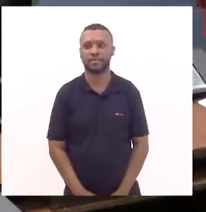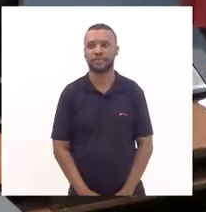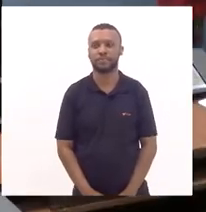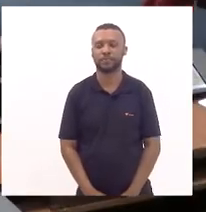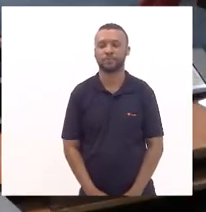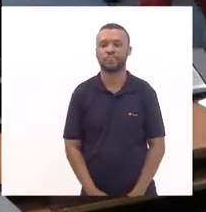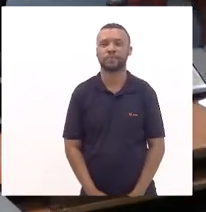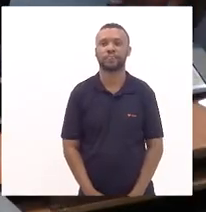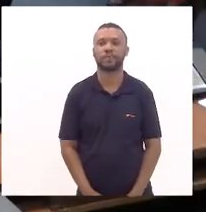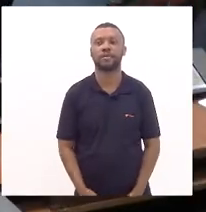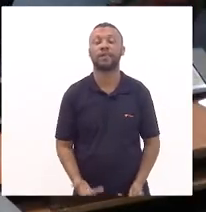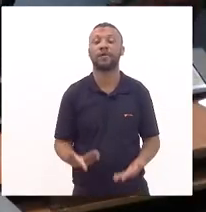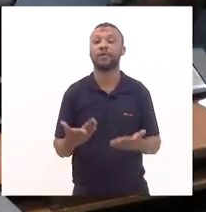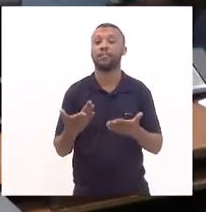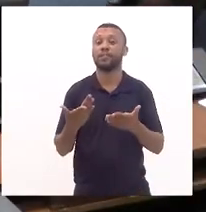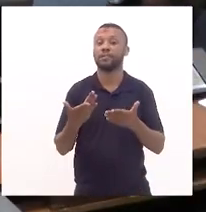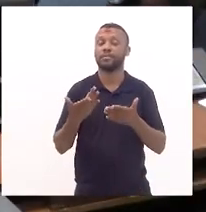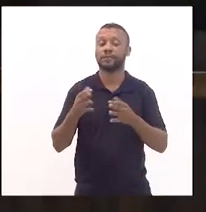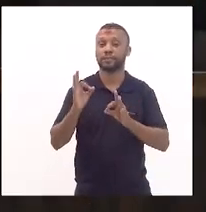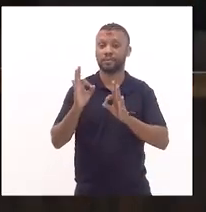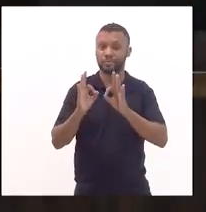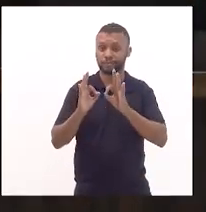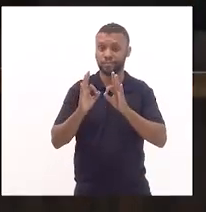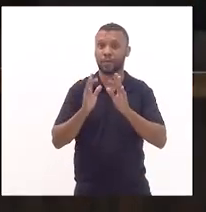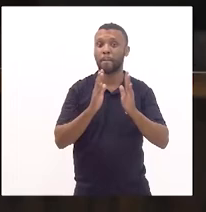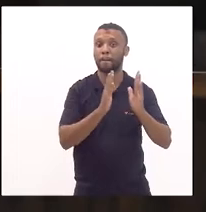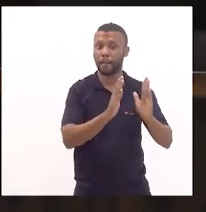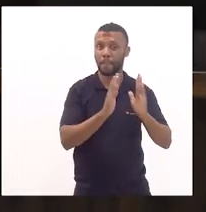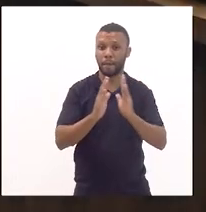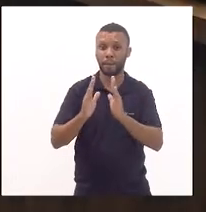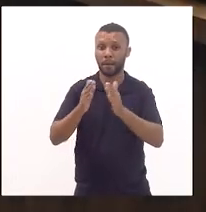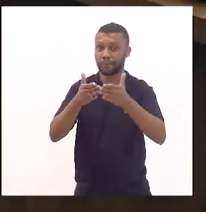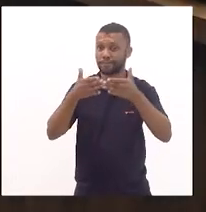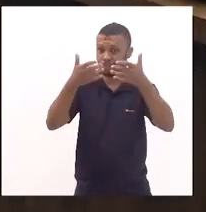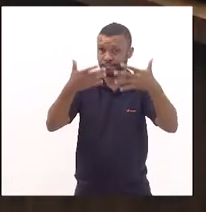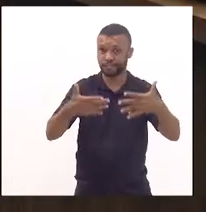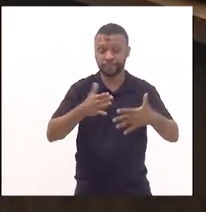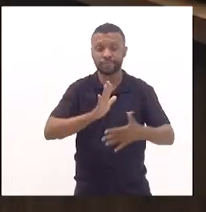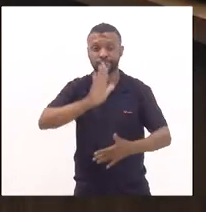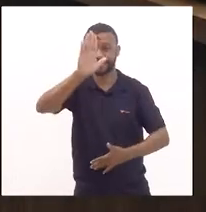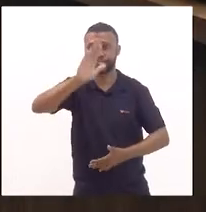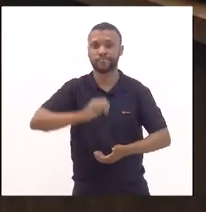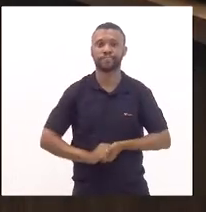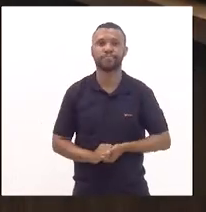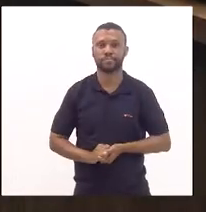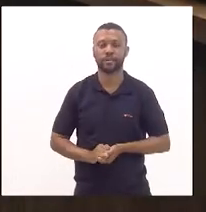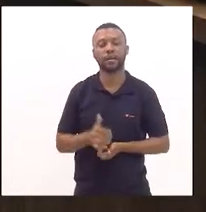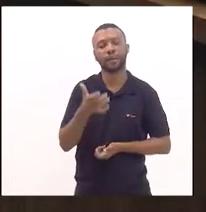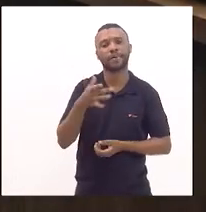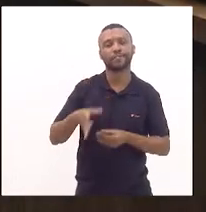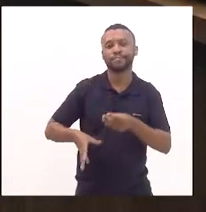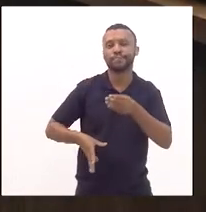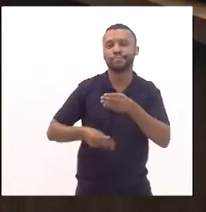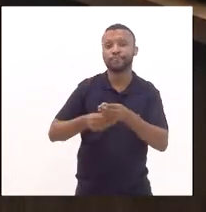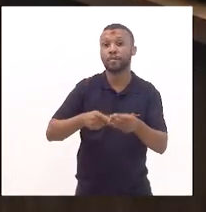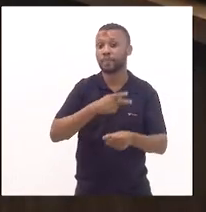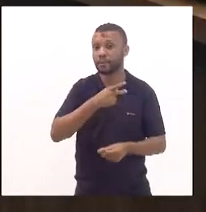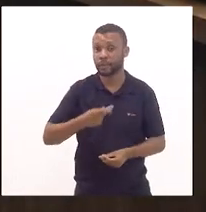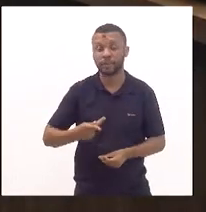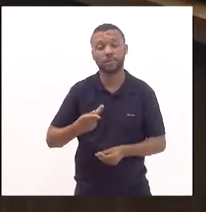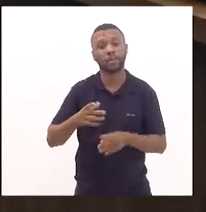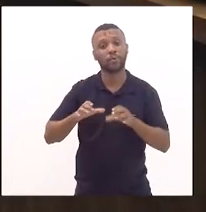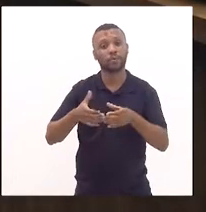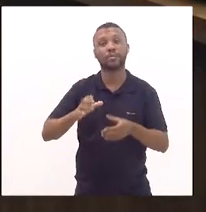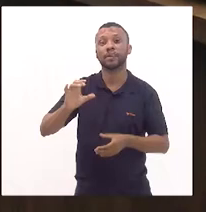primeiro. Questão de ordem, deputado Valdec. Não, presidente, eu queria só ressaltar, e aqui como presidente da Comissão de Ciência e